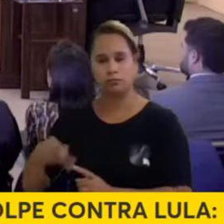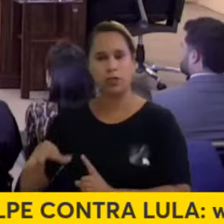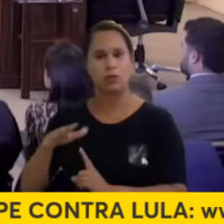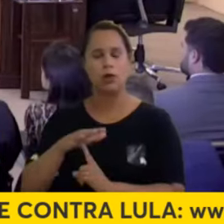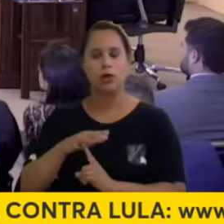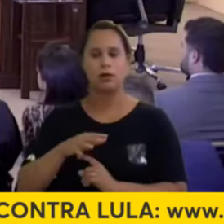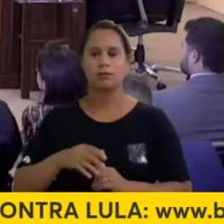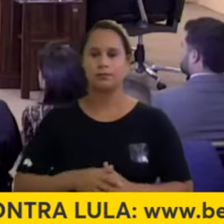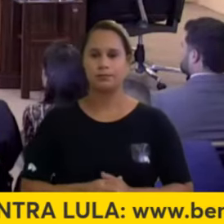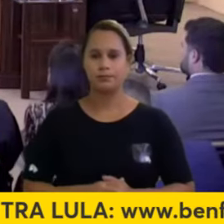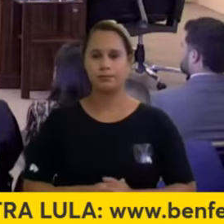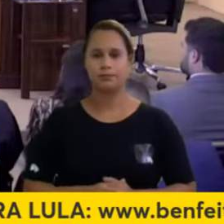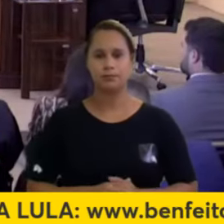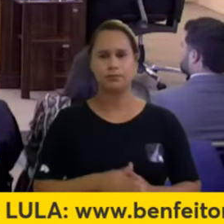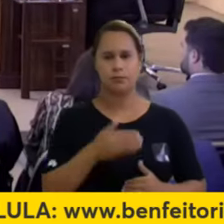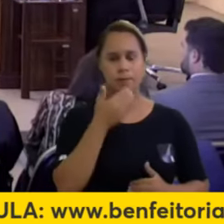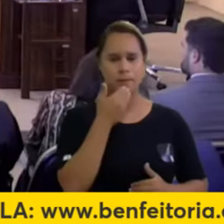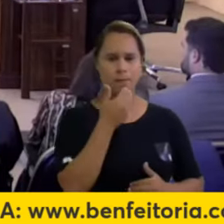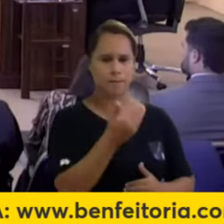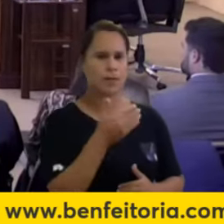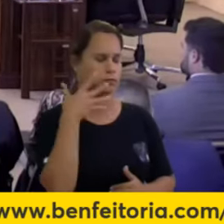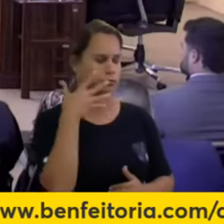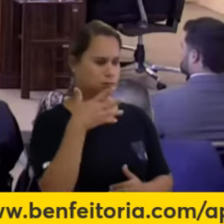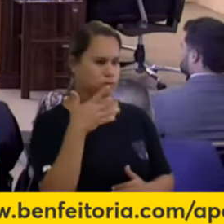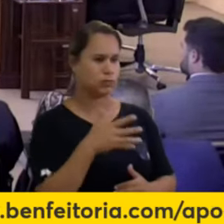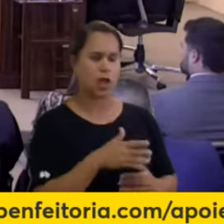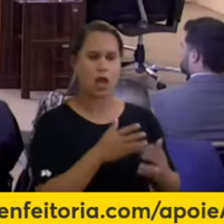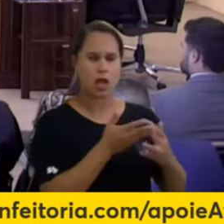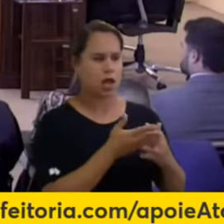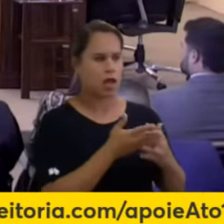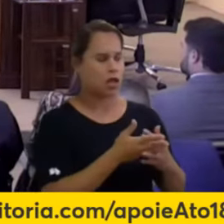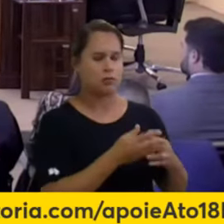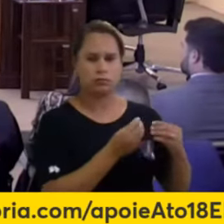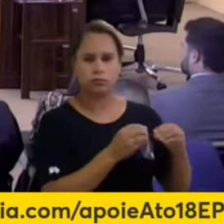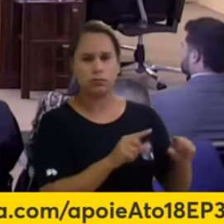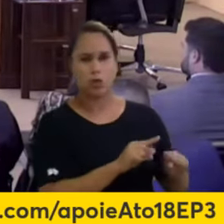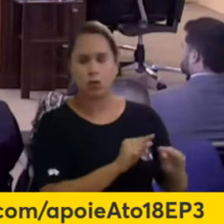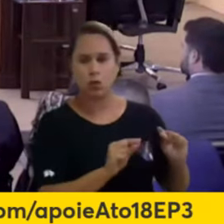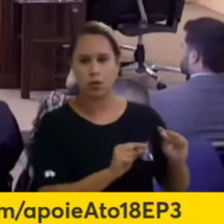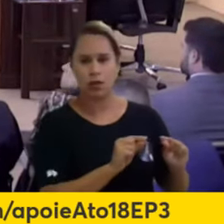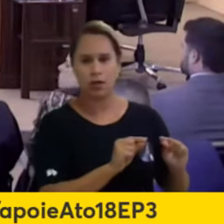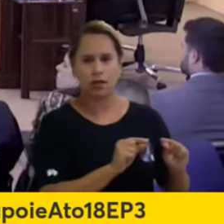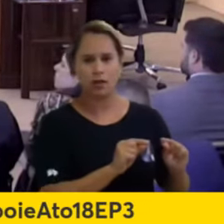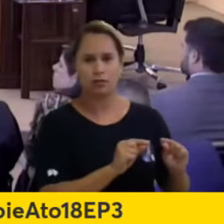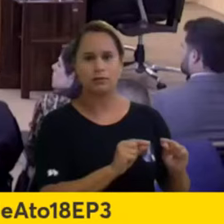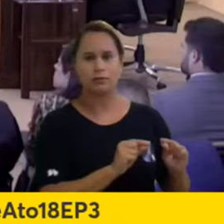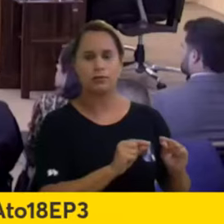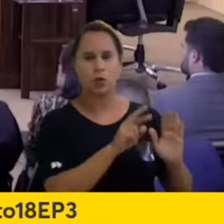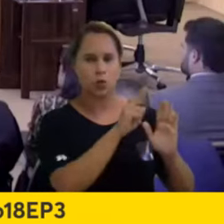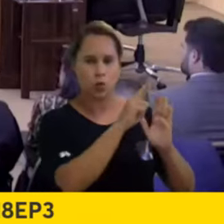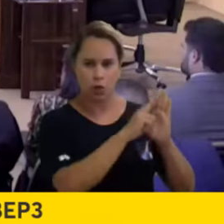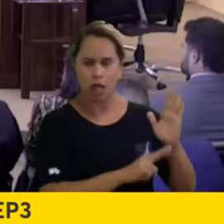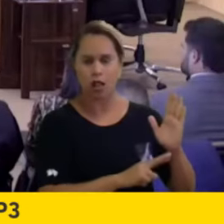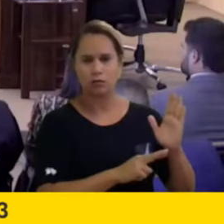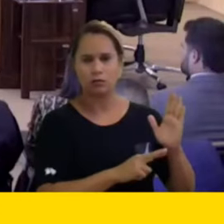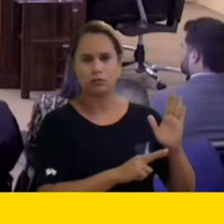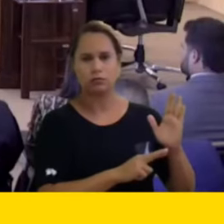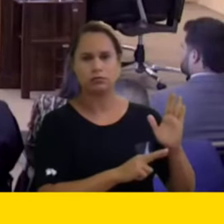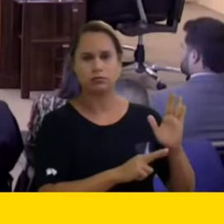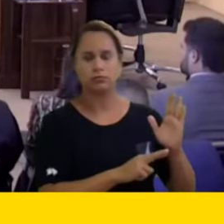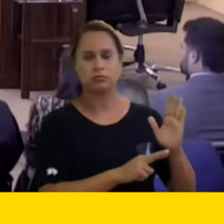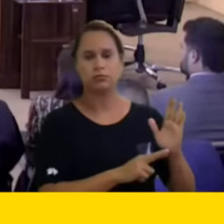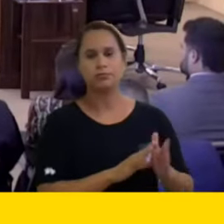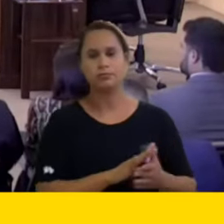esclarecimento Inicial as partes dispensam a leitura do relatório Bem lembrado dispensam as partes dispensam Ok obrigado